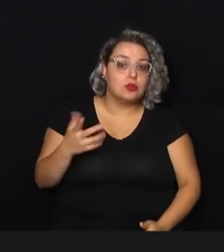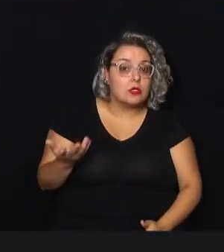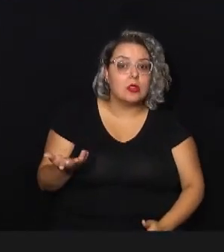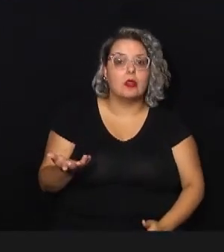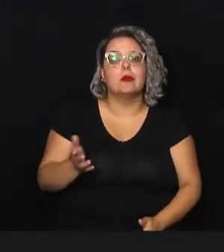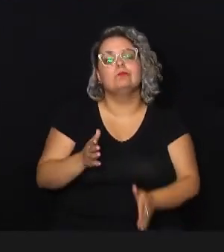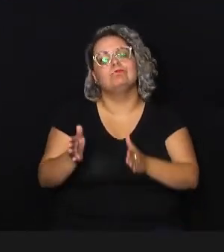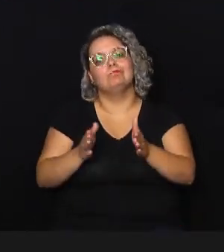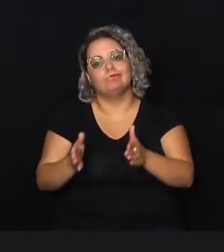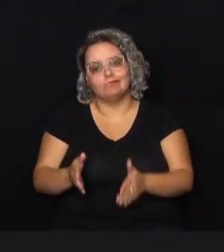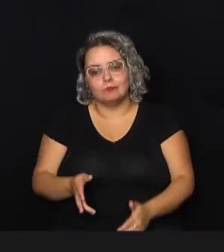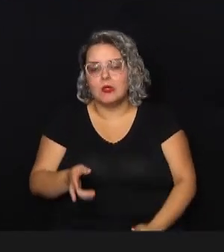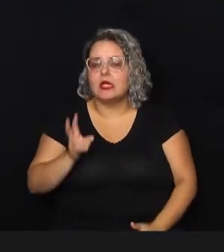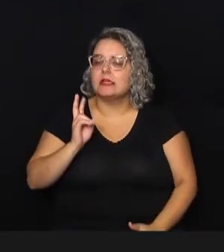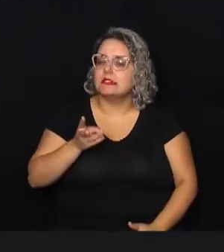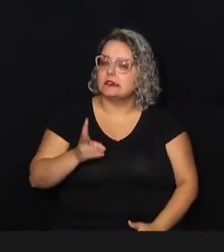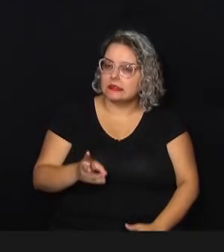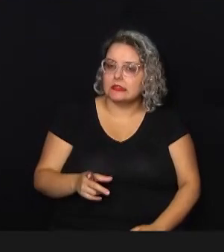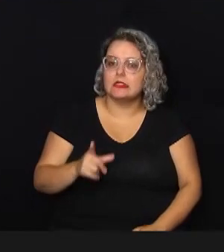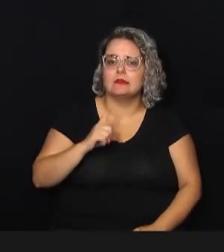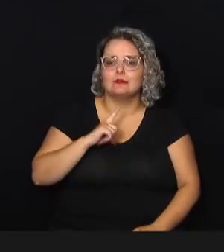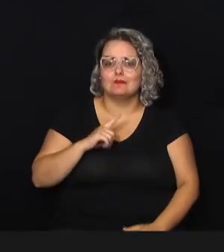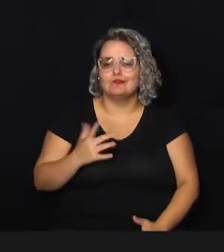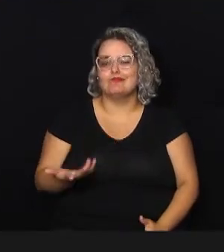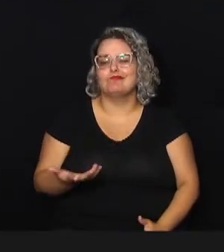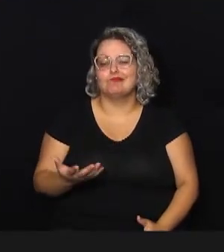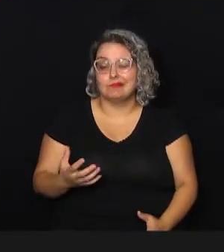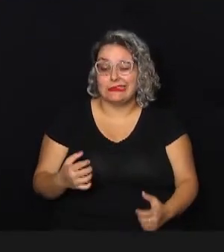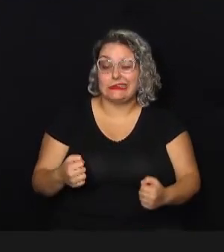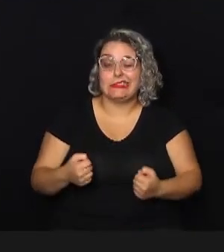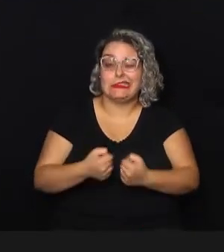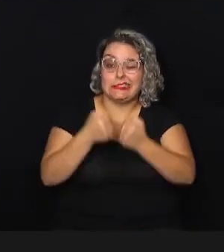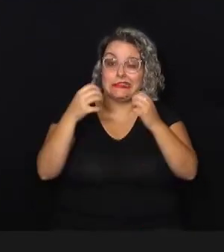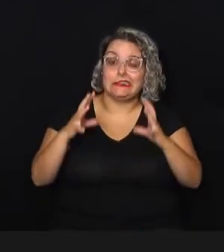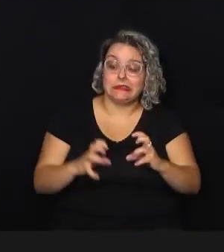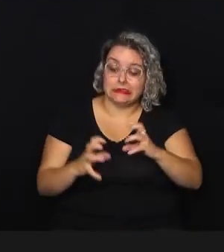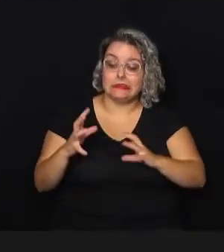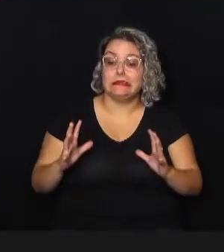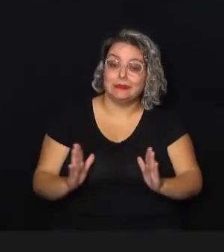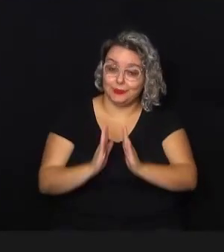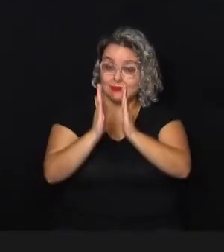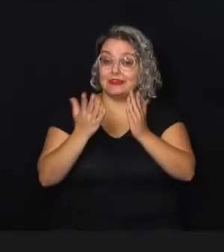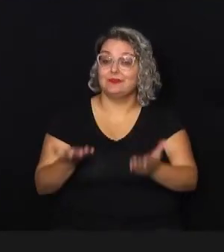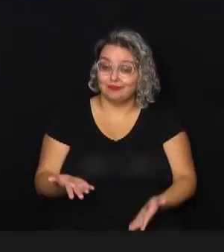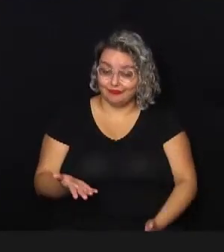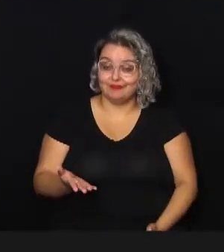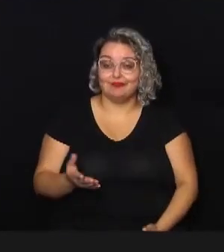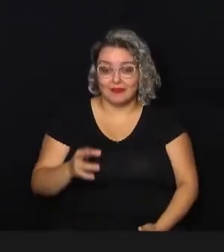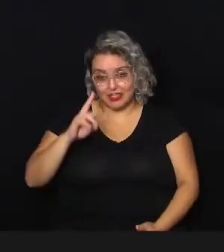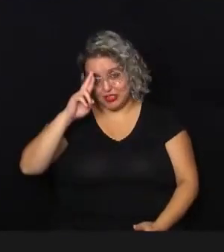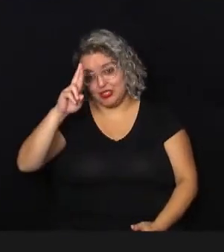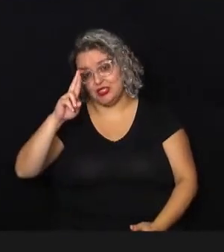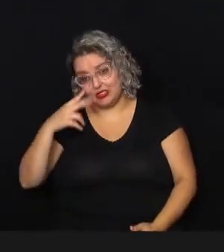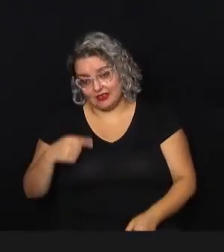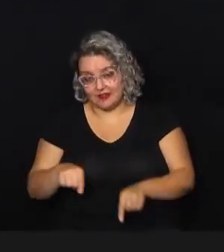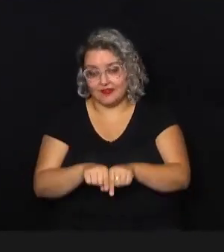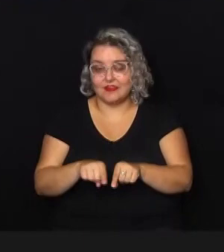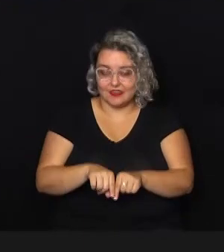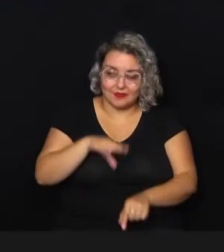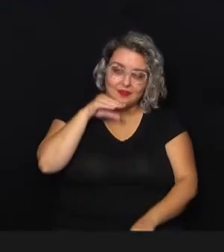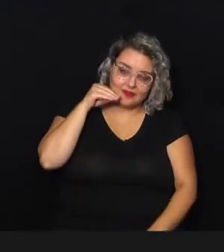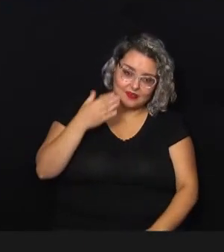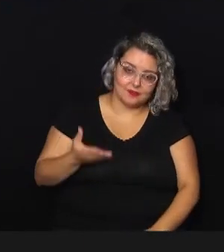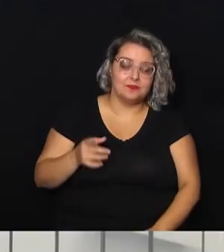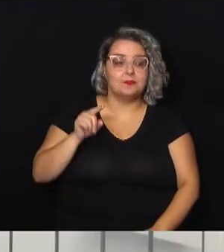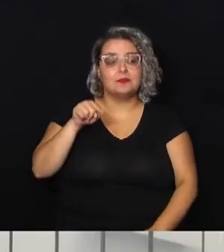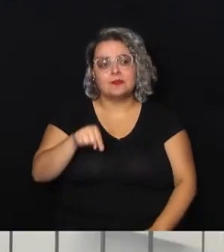época que sempre gera muitos conflitos e confrontos, né, entre empregados e empregadores.